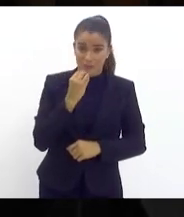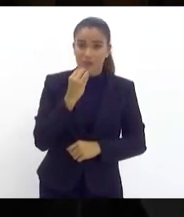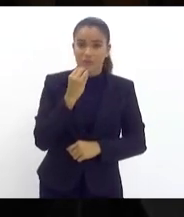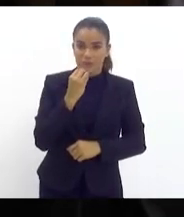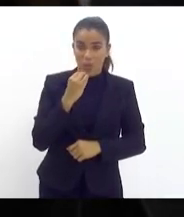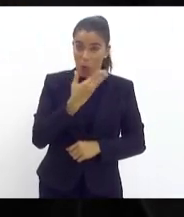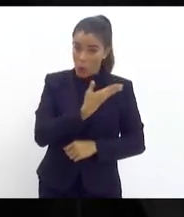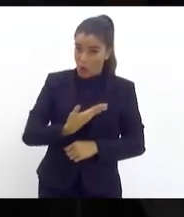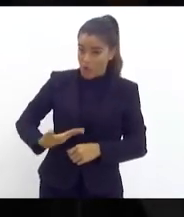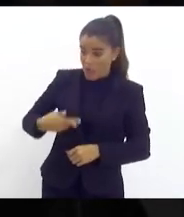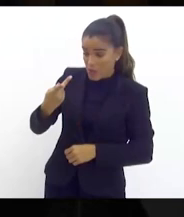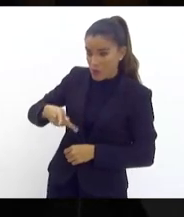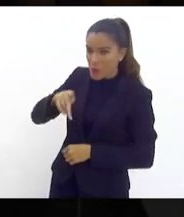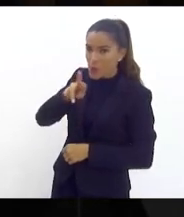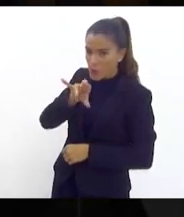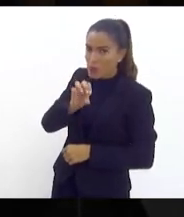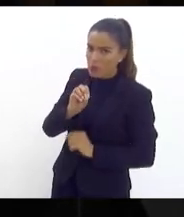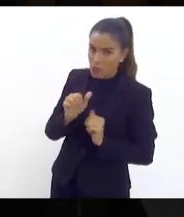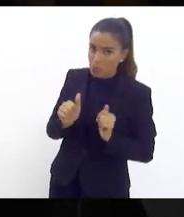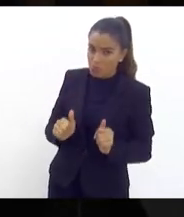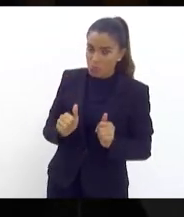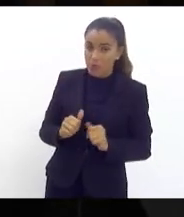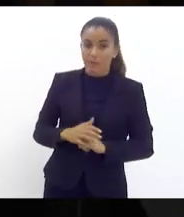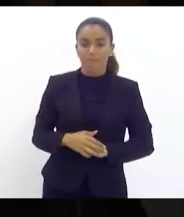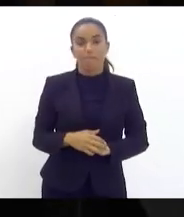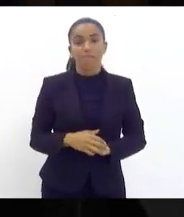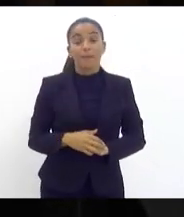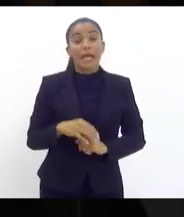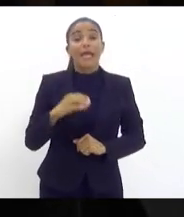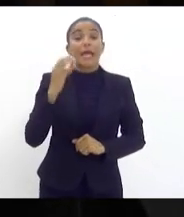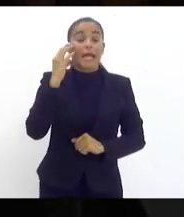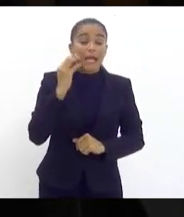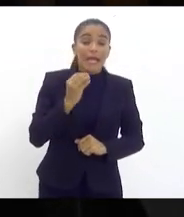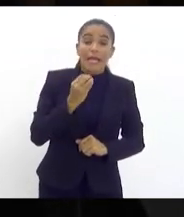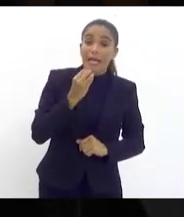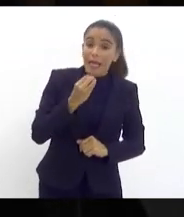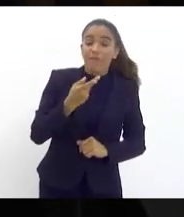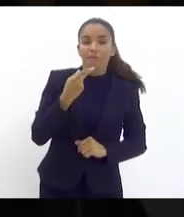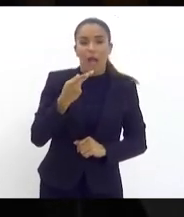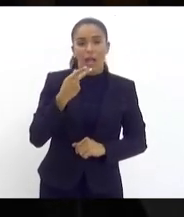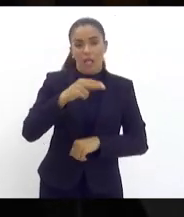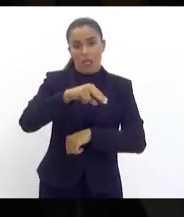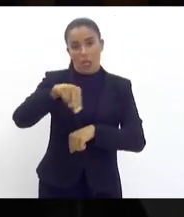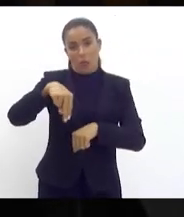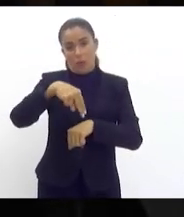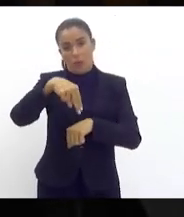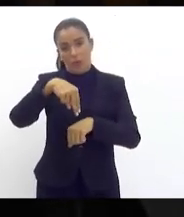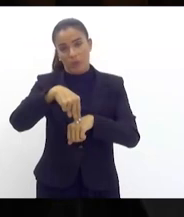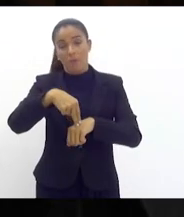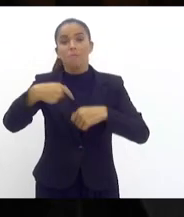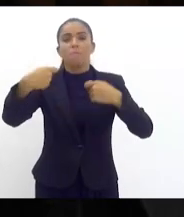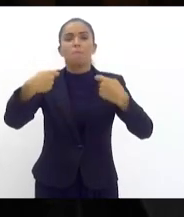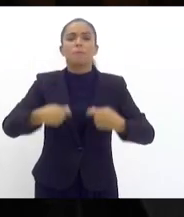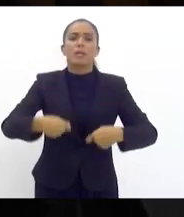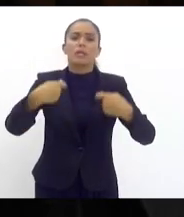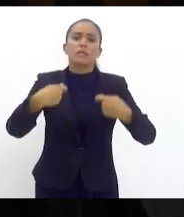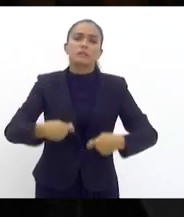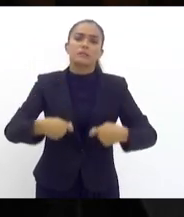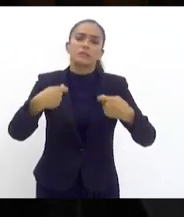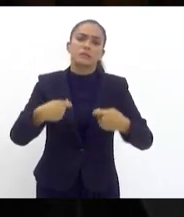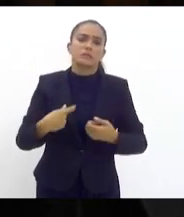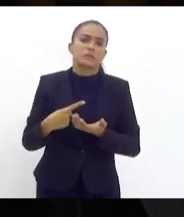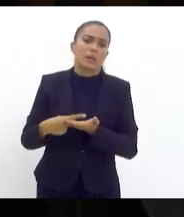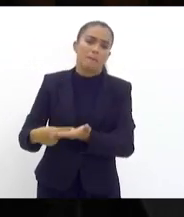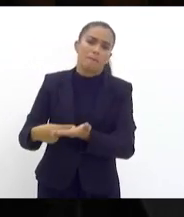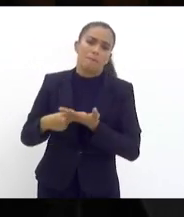Cláudio Castro é o governador do estado do Rio de Janeiro. Cláudio Castro diz que a União precisa